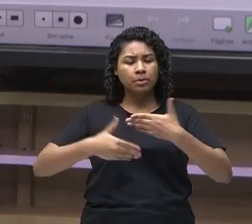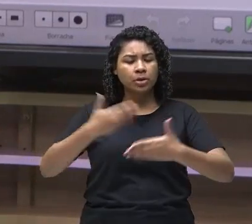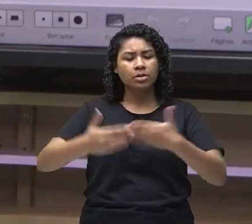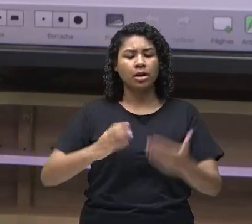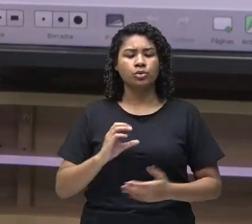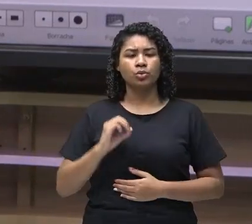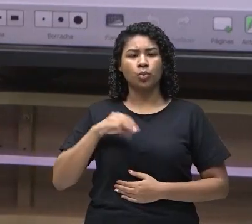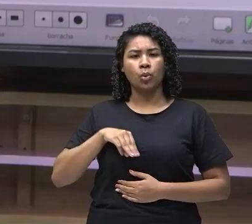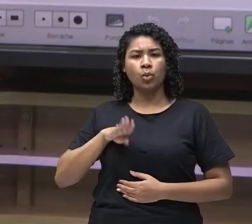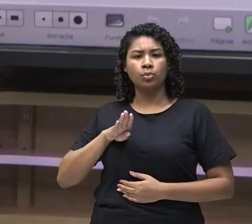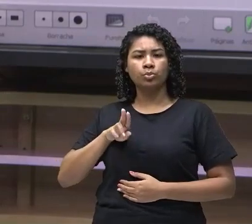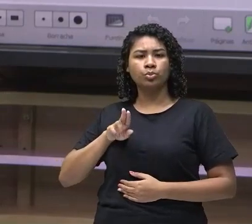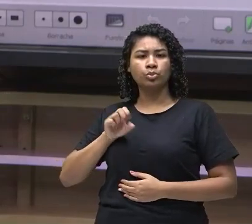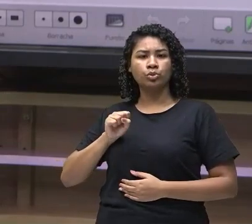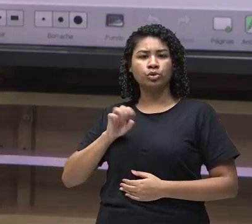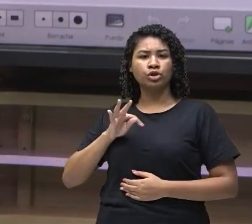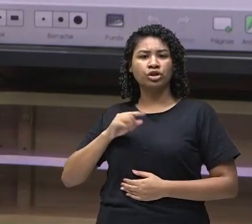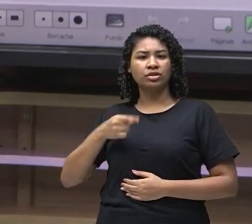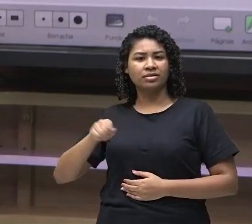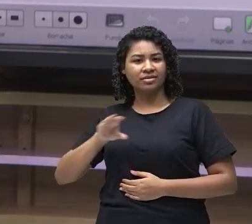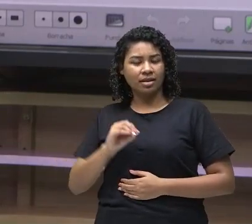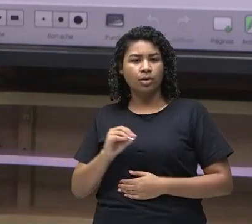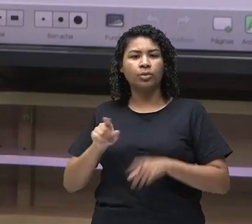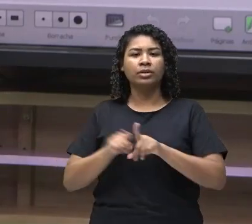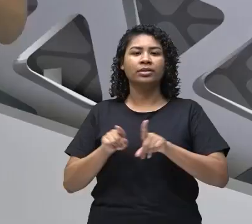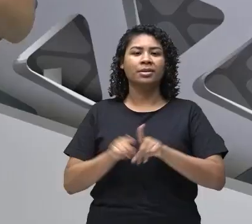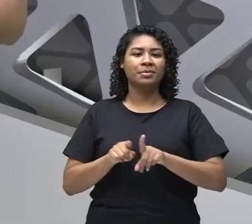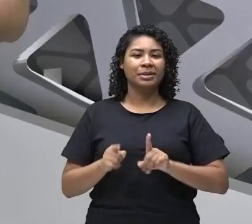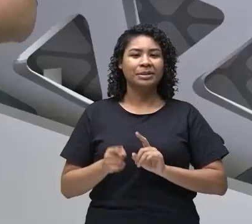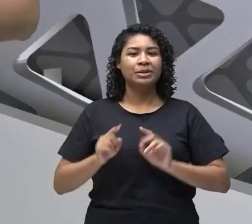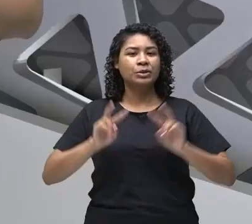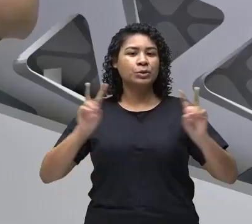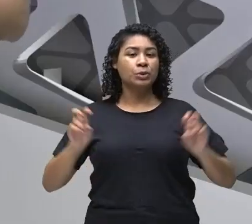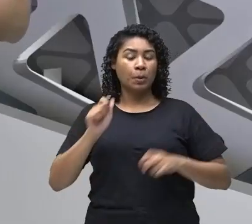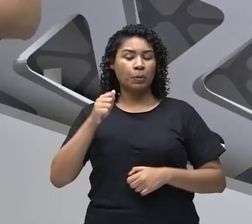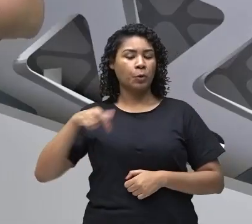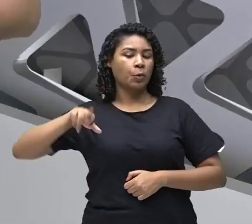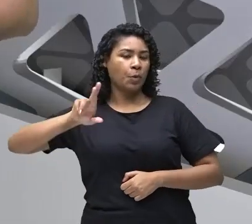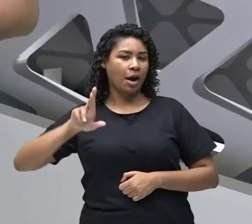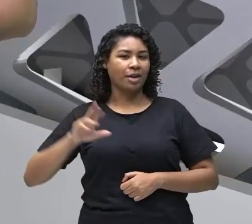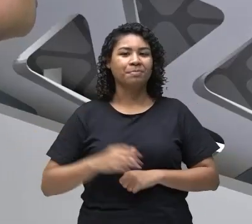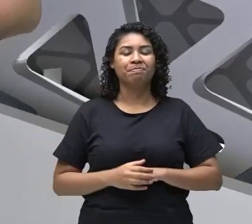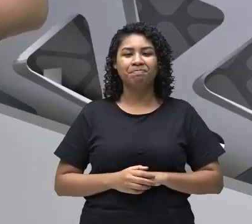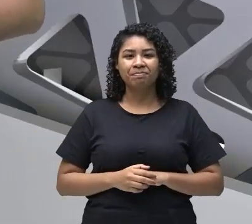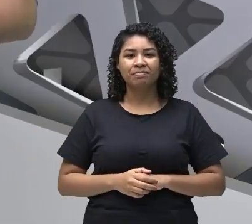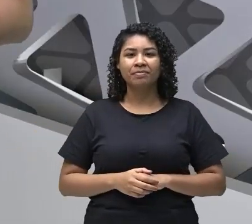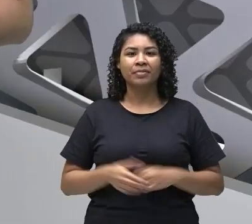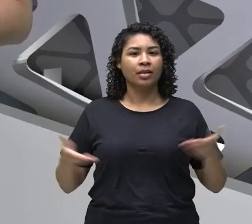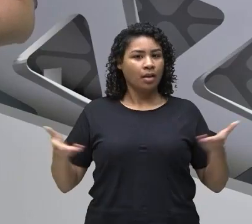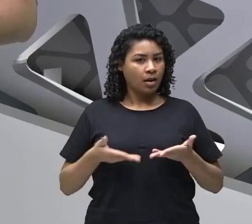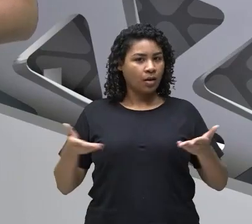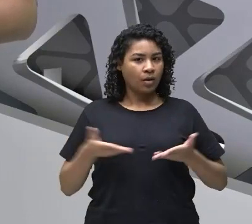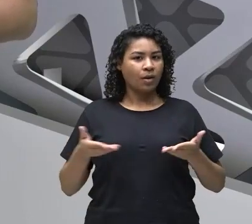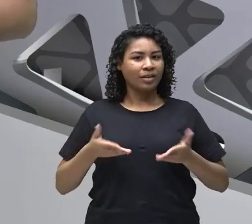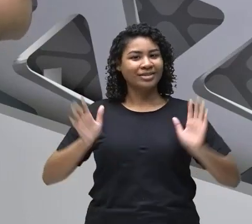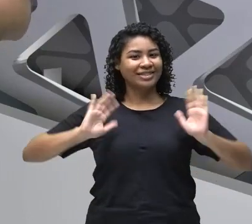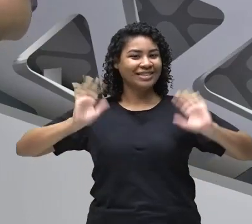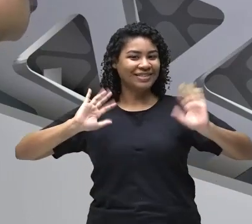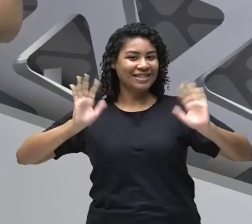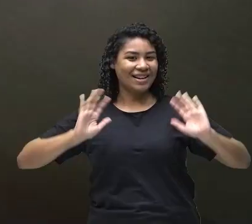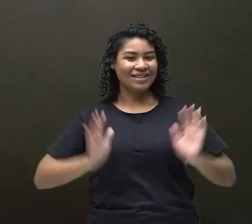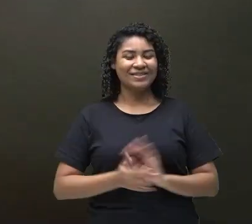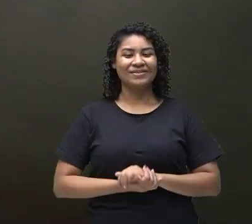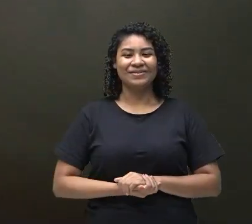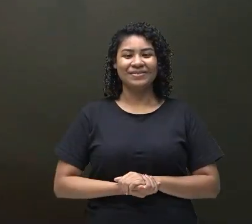essa relação com a convecção do ar atmosférico E aí vamos ficar por aqui até amanhã